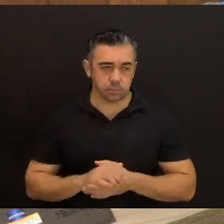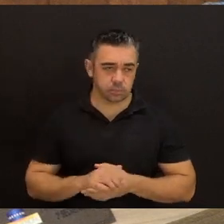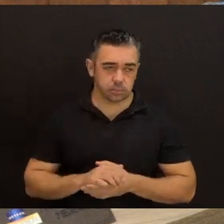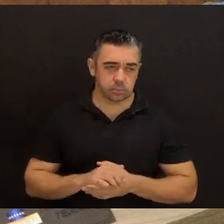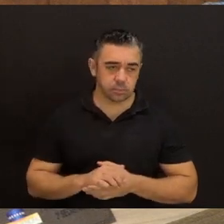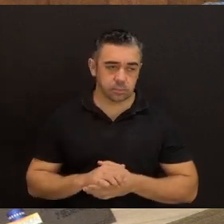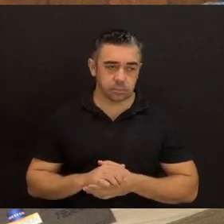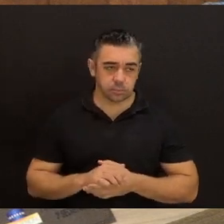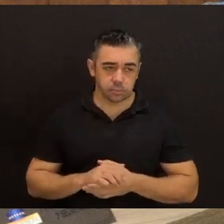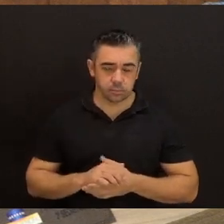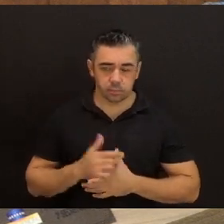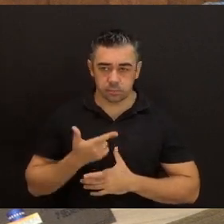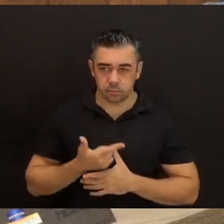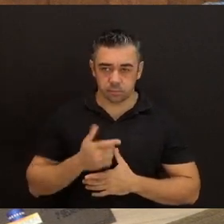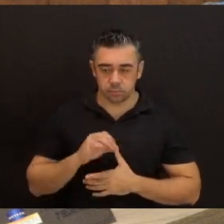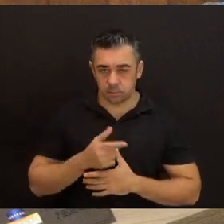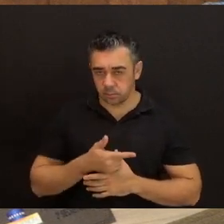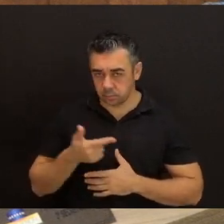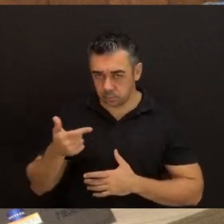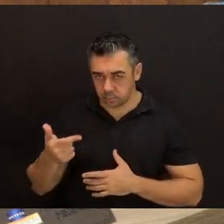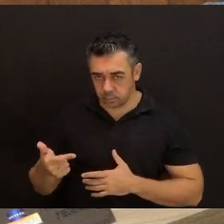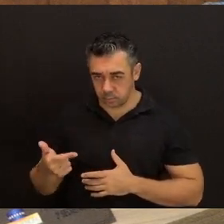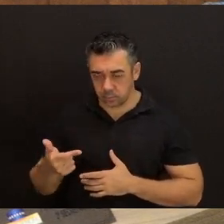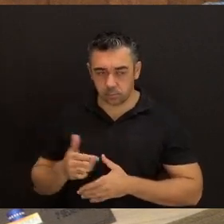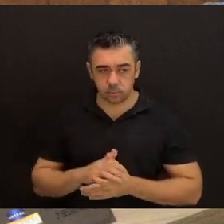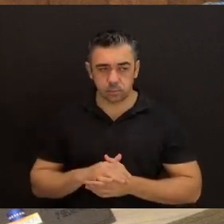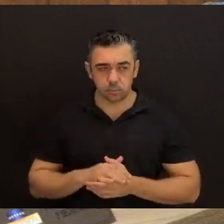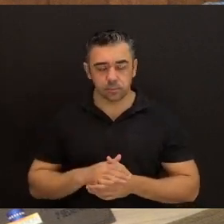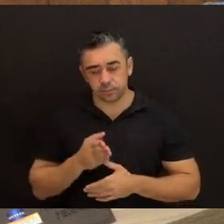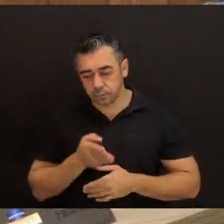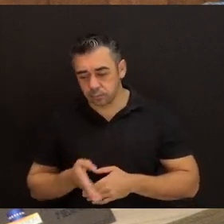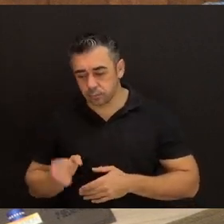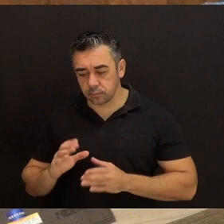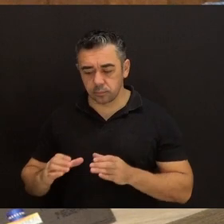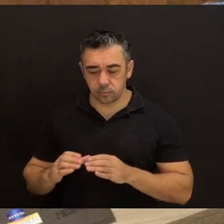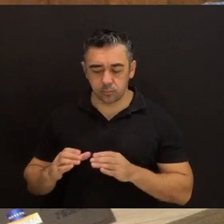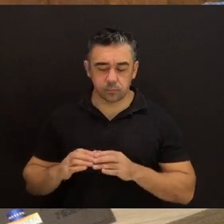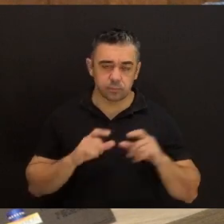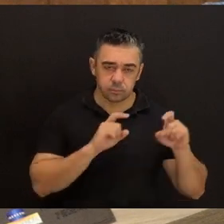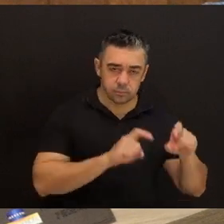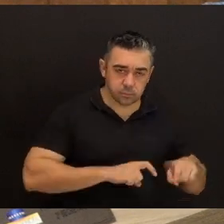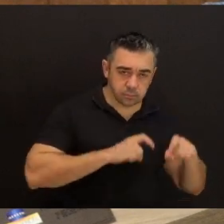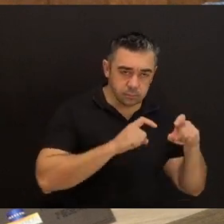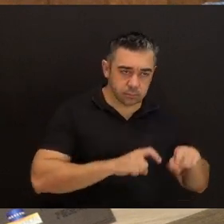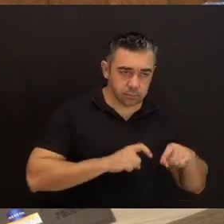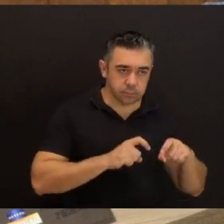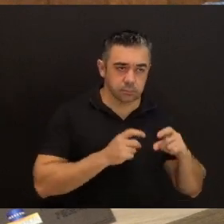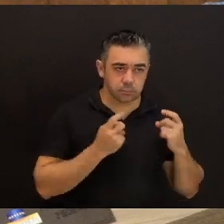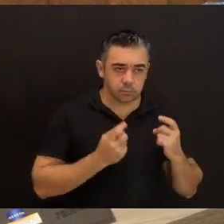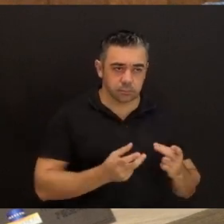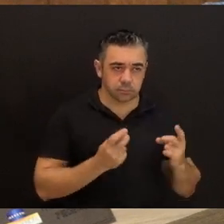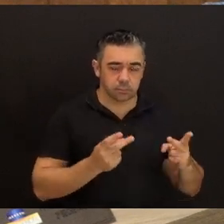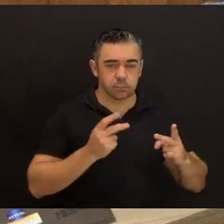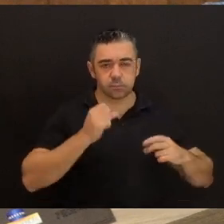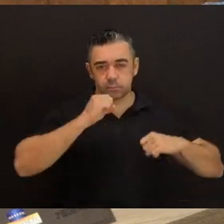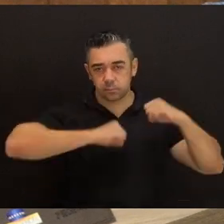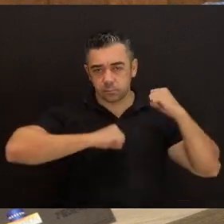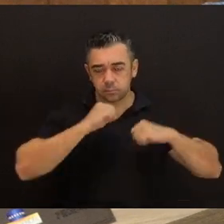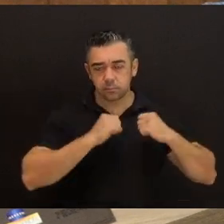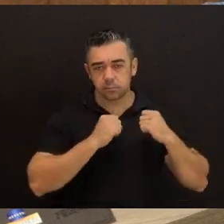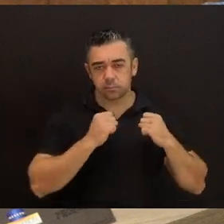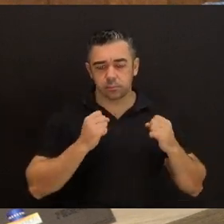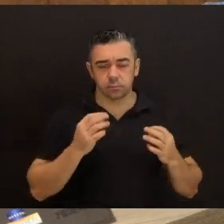isso em 2022 foi para comissão de agricultura comércio indústria e comércio